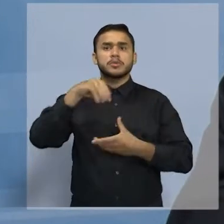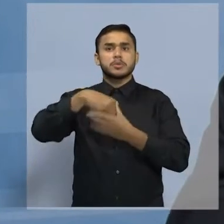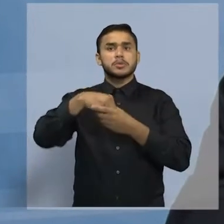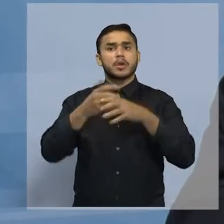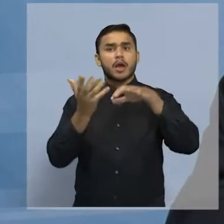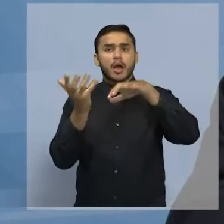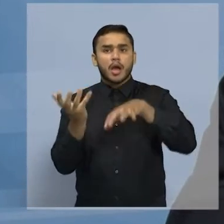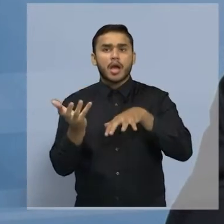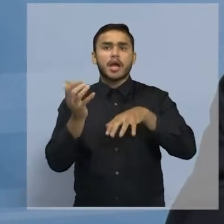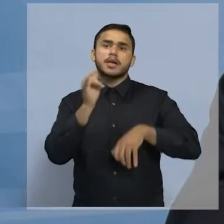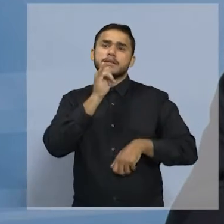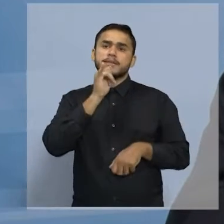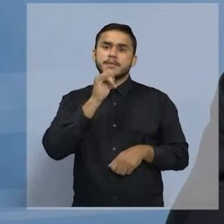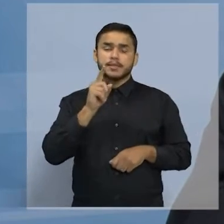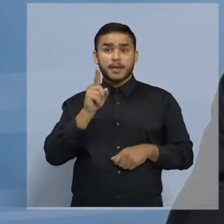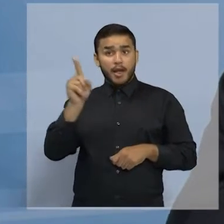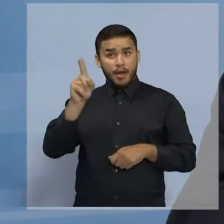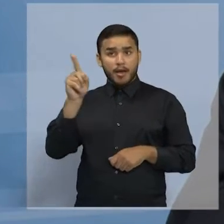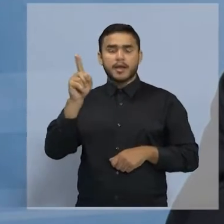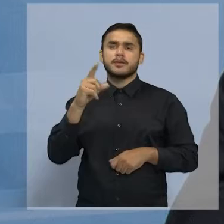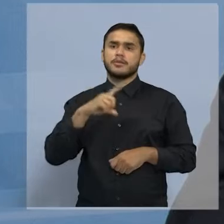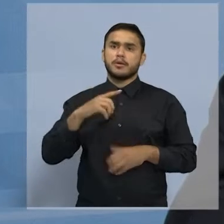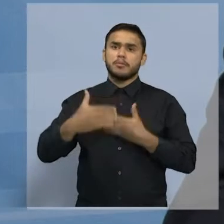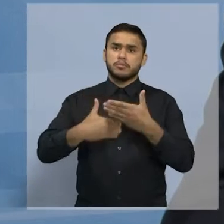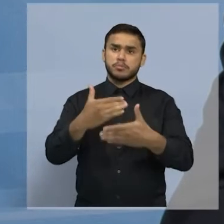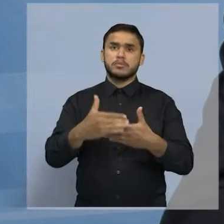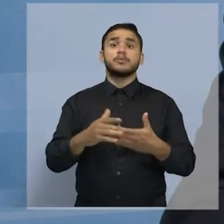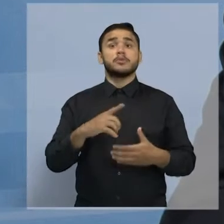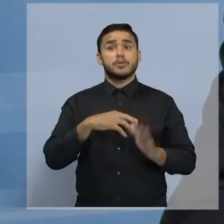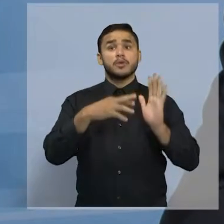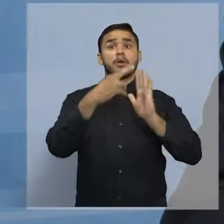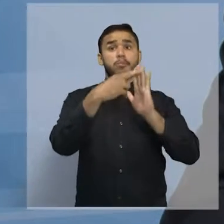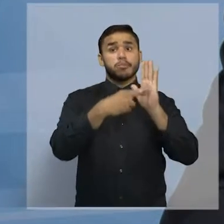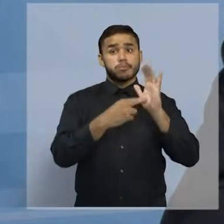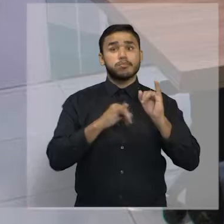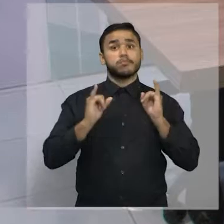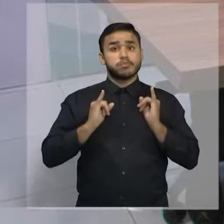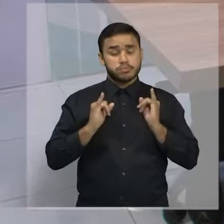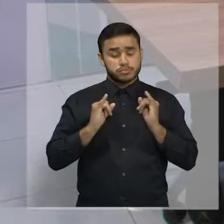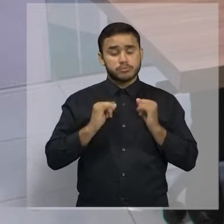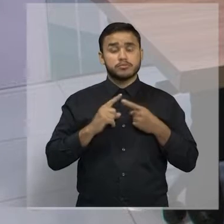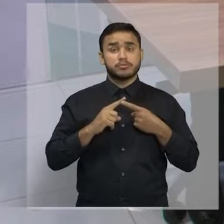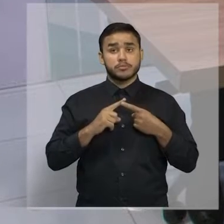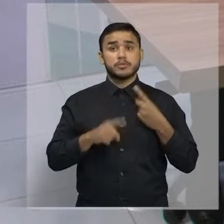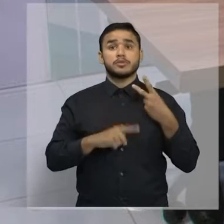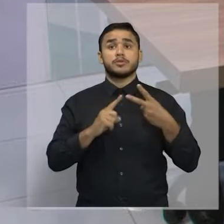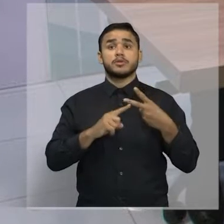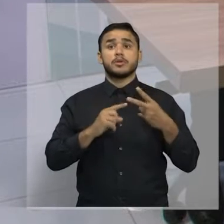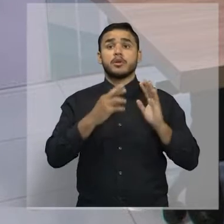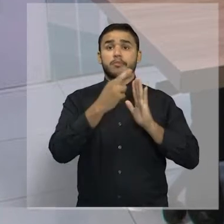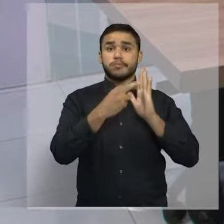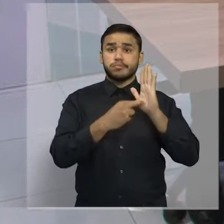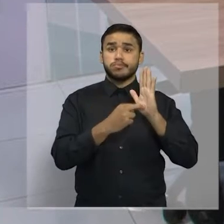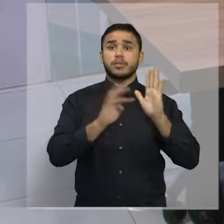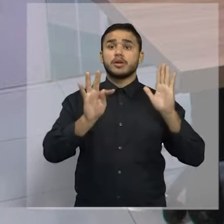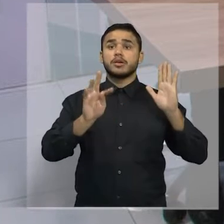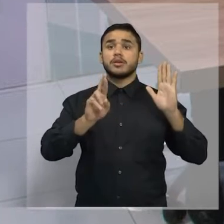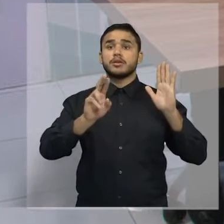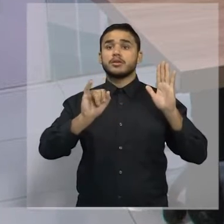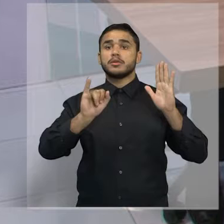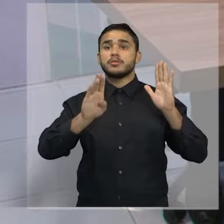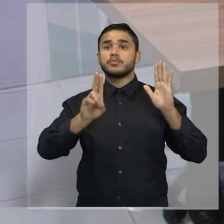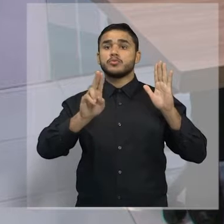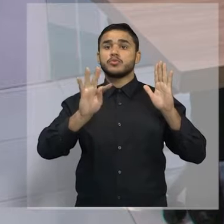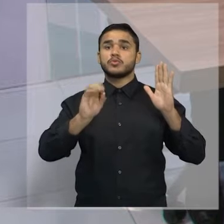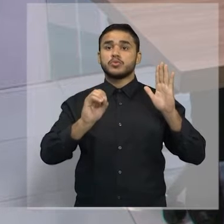3 ações em tramitação. A própria reforma da Previdência. a reforma tributária, que paralelamente já começou